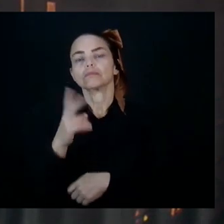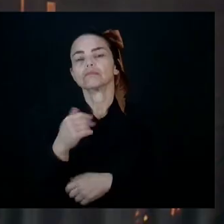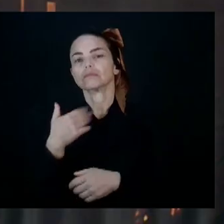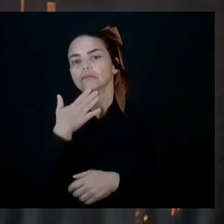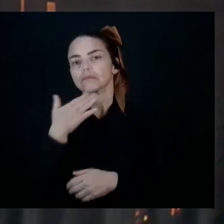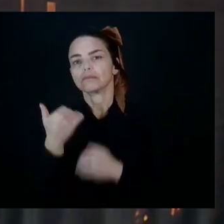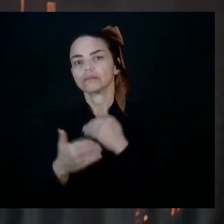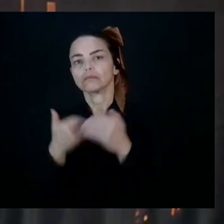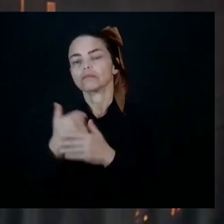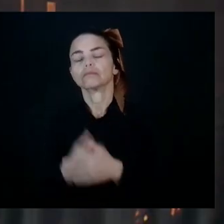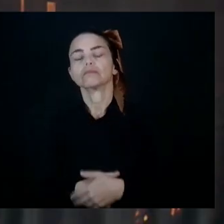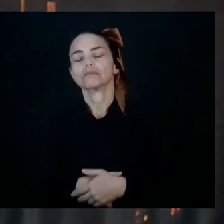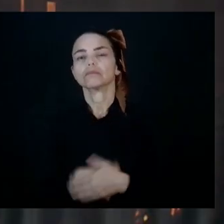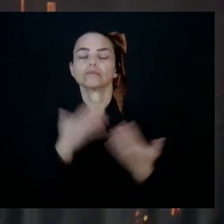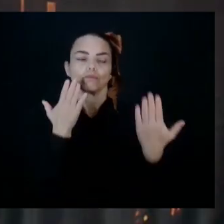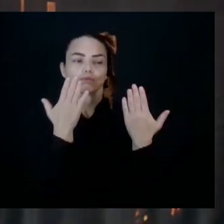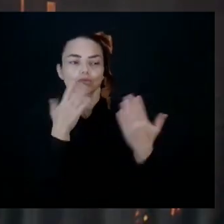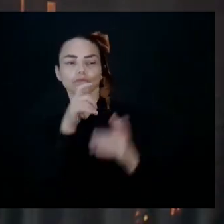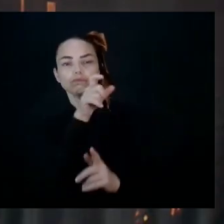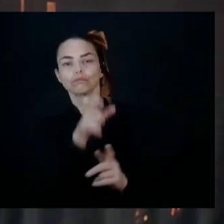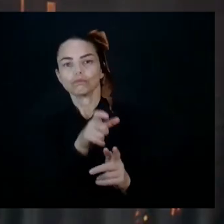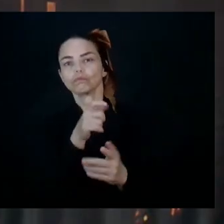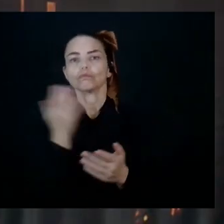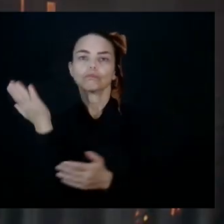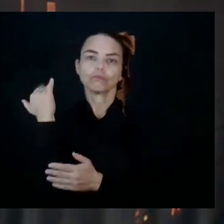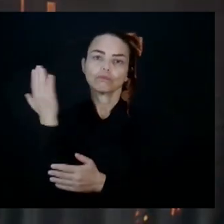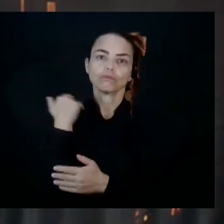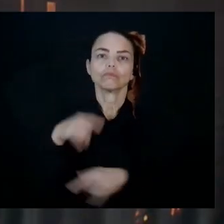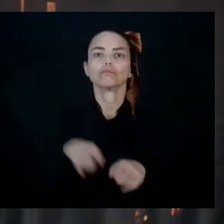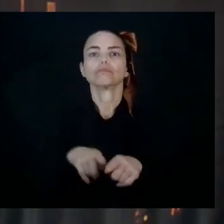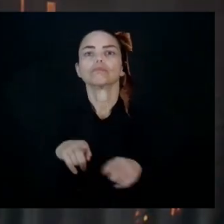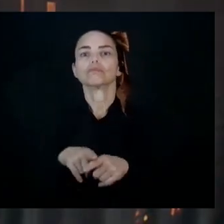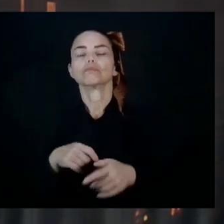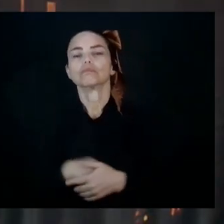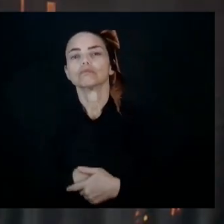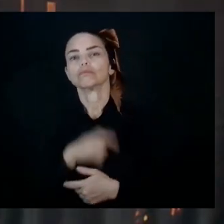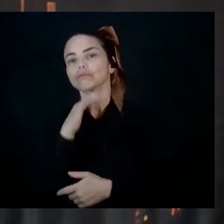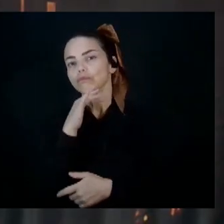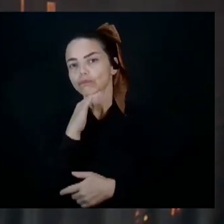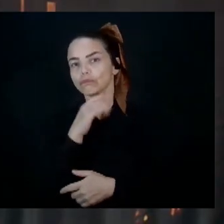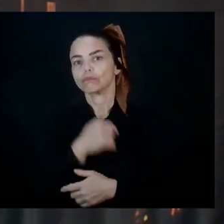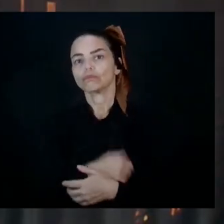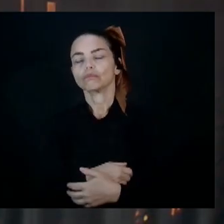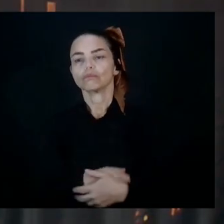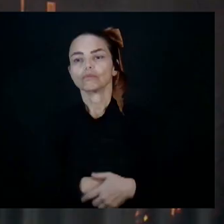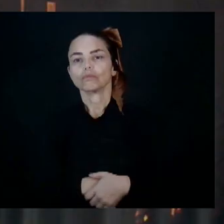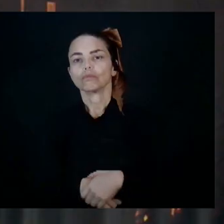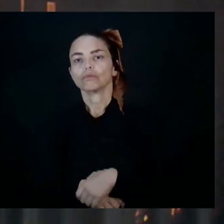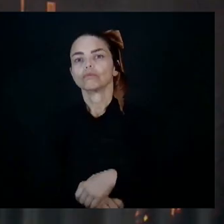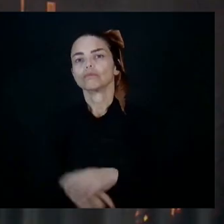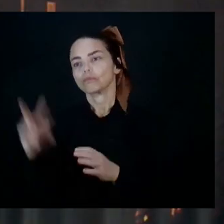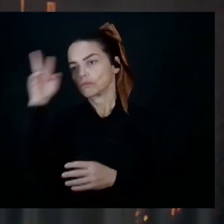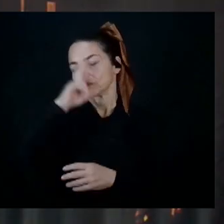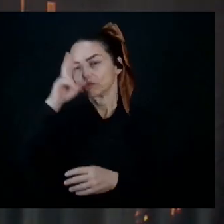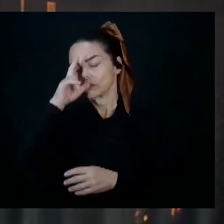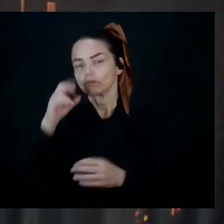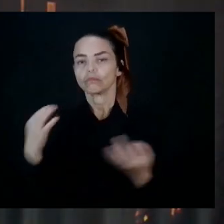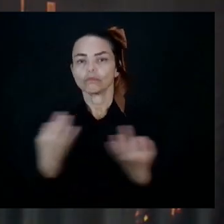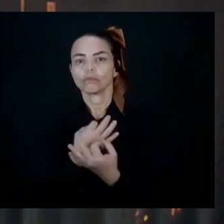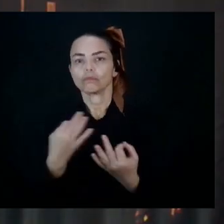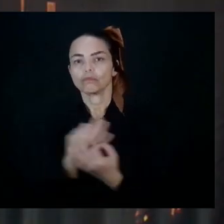ficar comparando a pessoa com o passado, porque isso também pode ser ruim para ela. Se ela trouxer uma lembrança, ótimo, né?